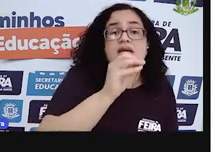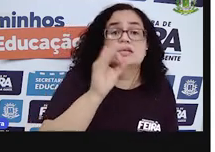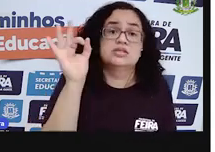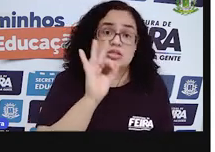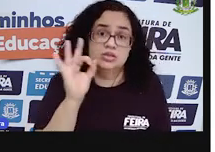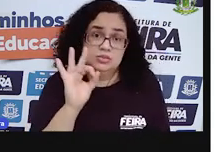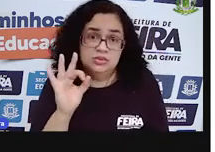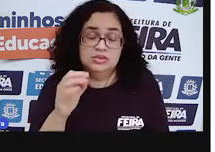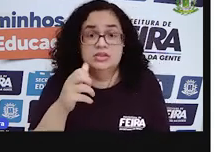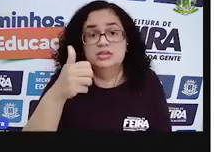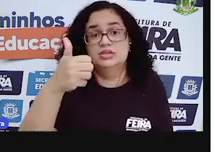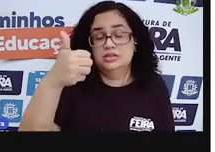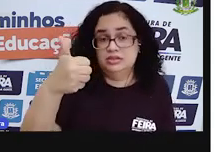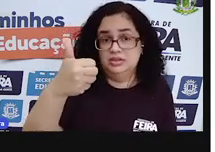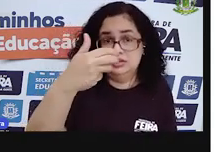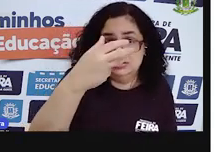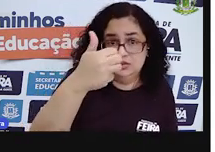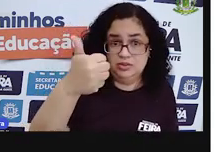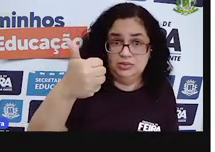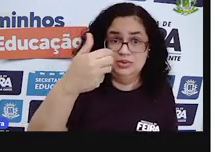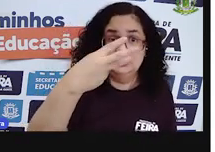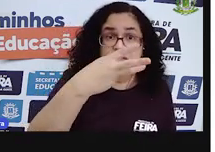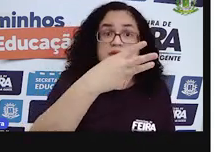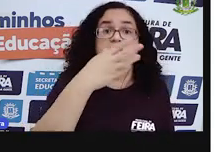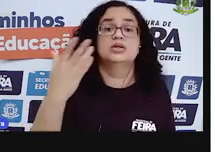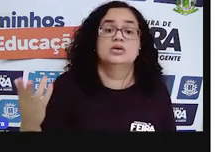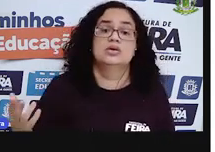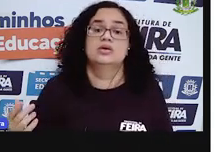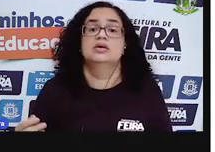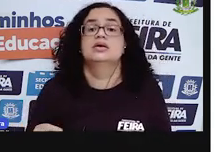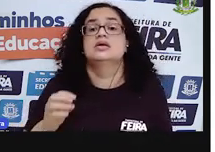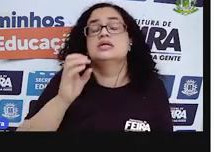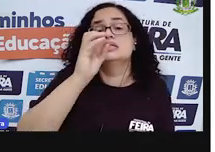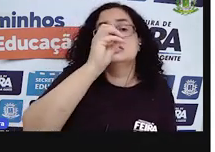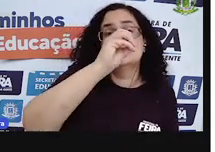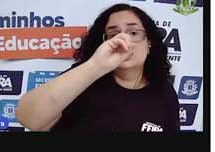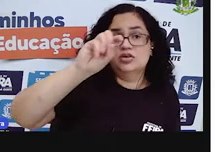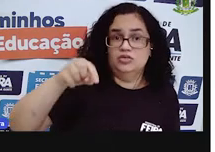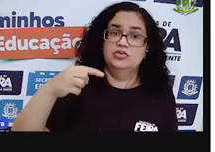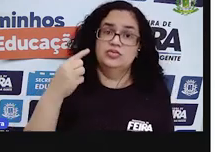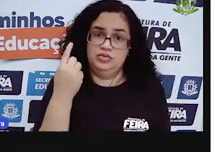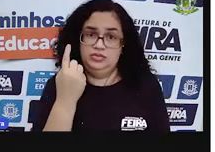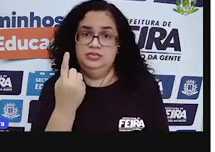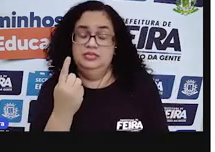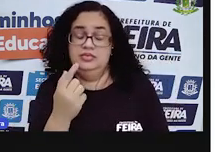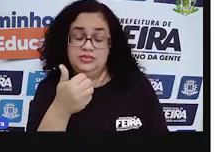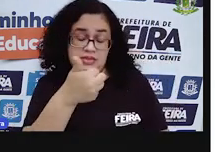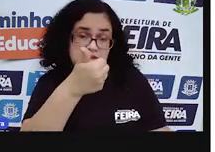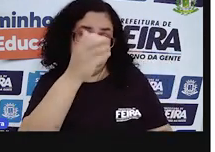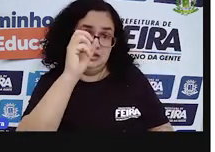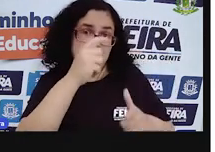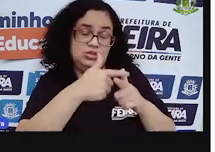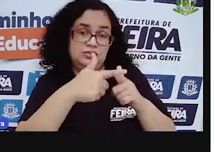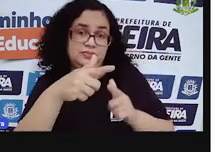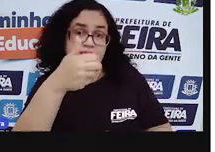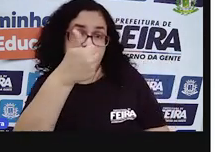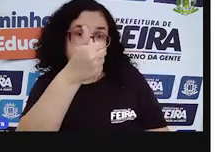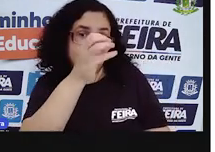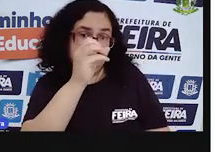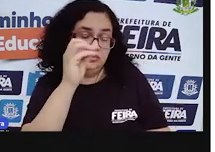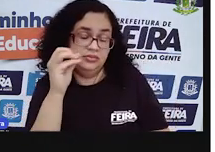de 132 10 porcento a 0,1 você fez 10 / sem